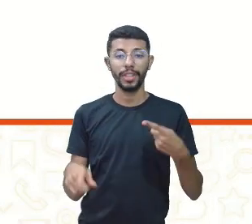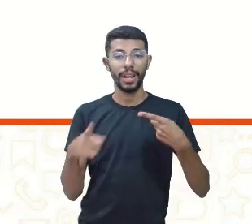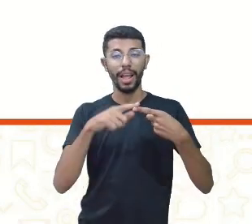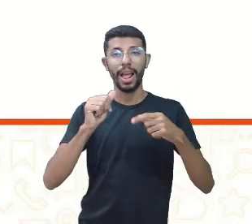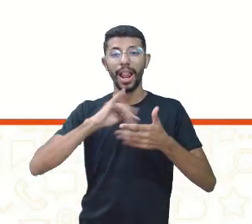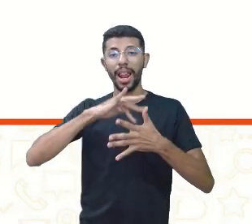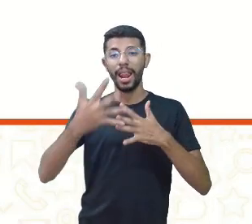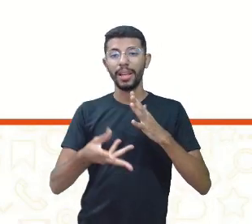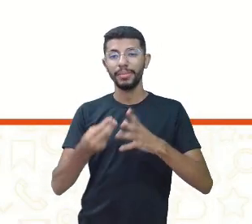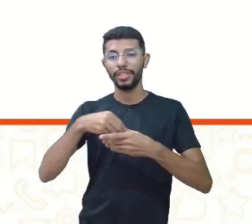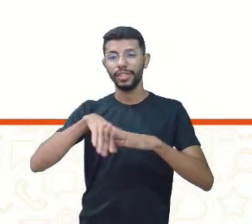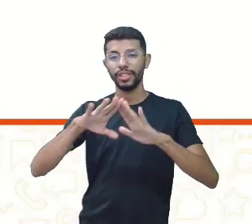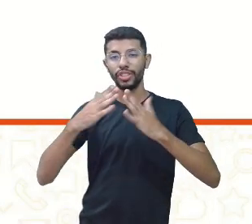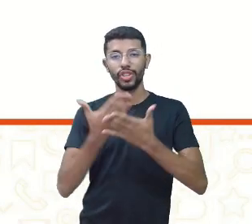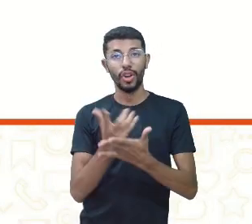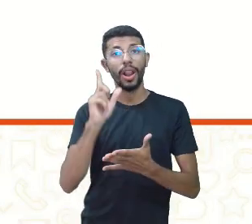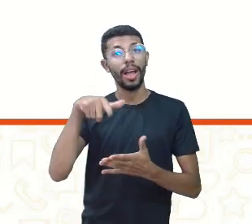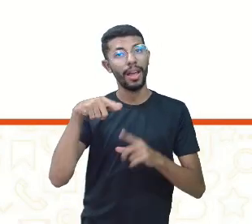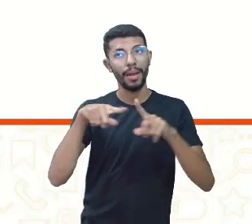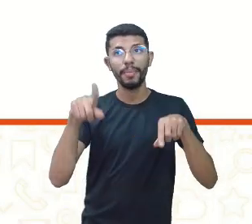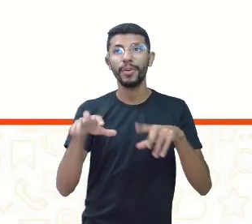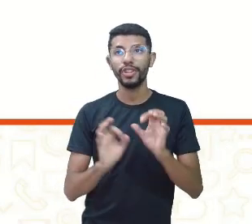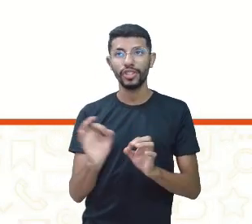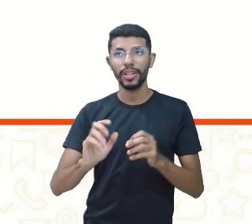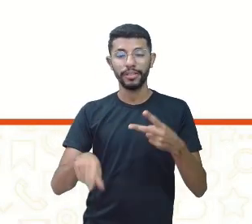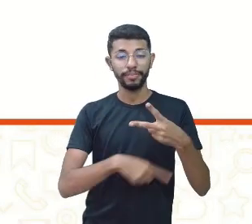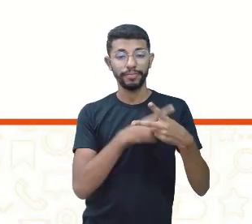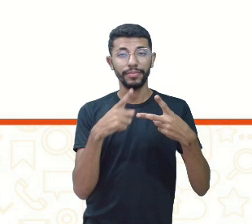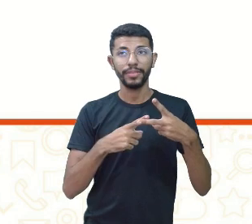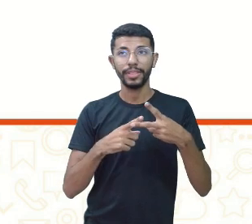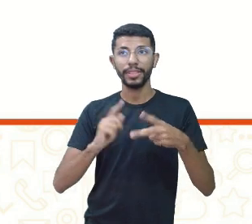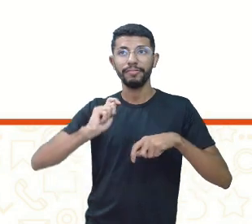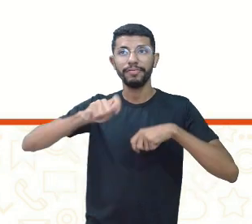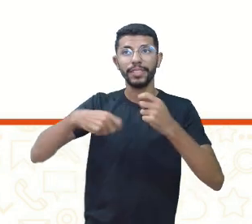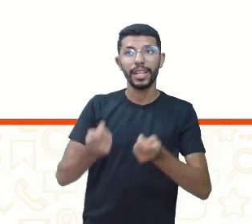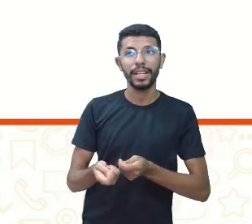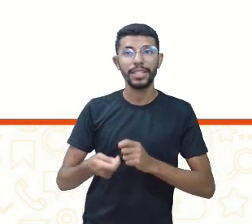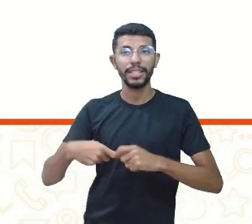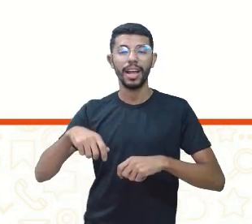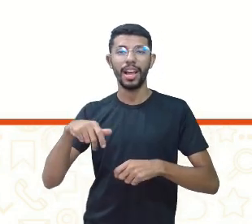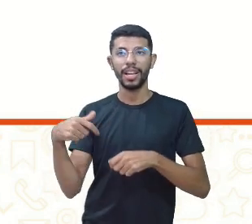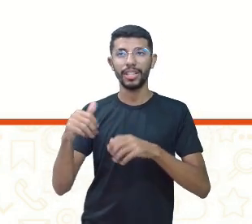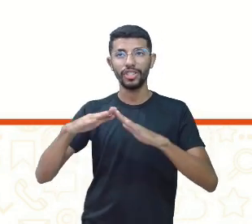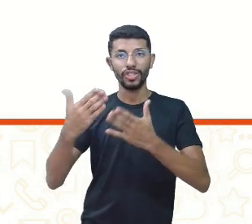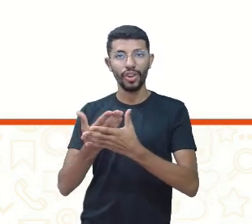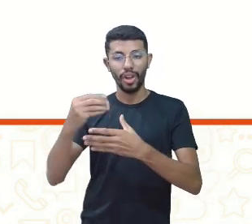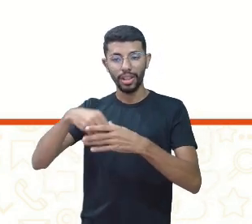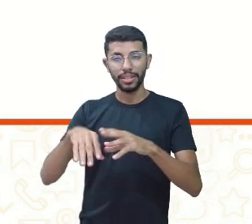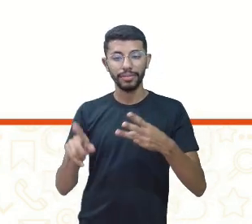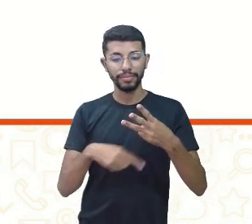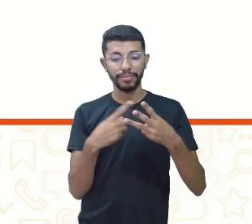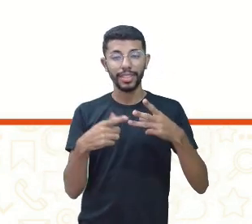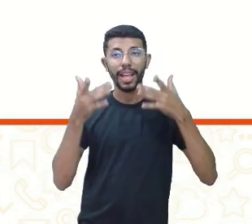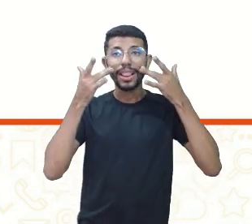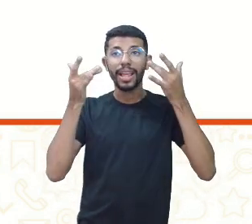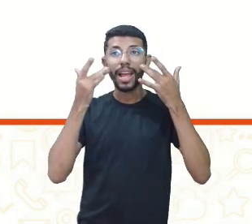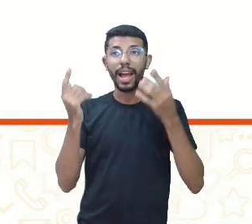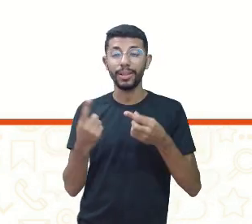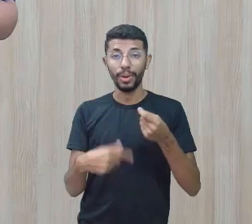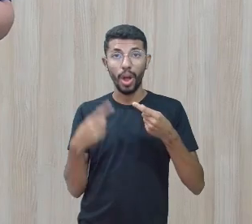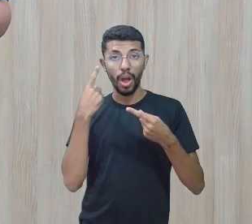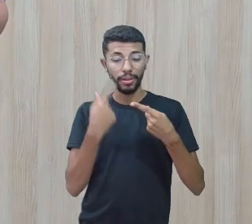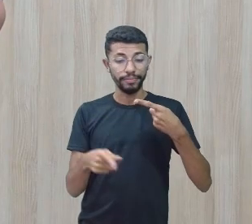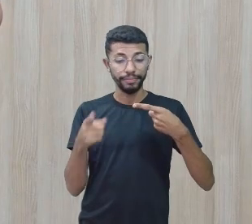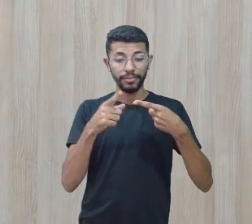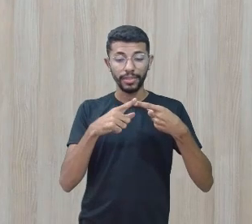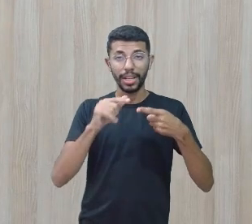Libras na escola é um projeto, sinalizar o ambiente escolar, teatro. Libras na escola, o